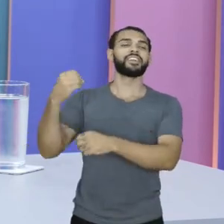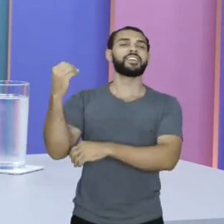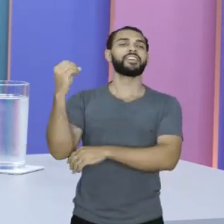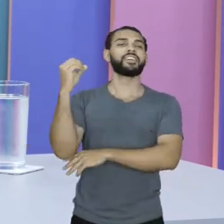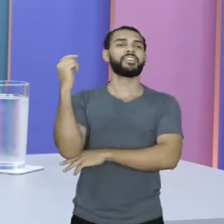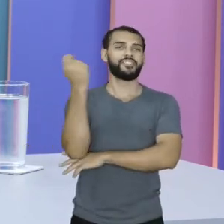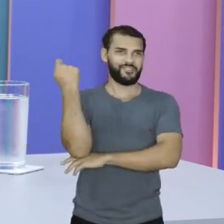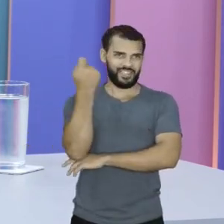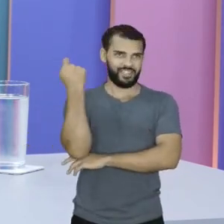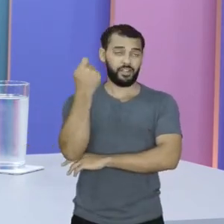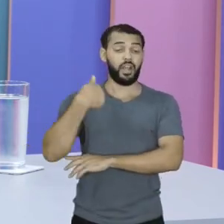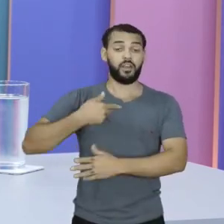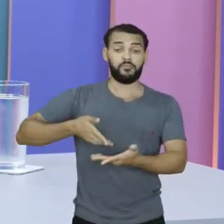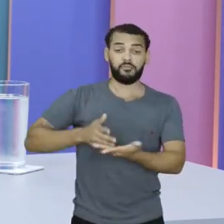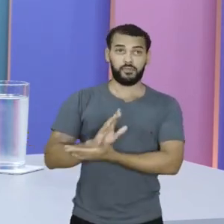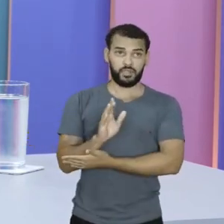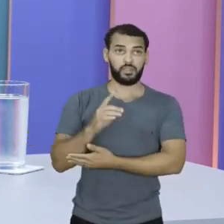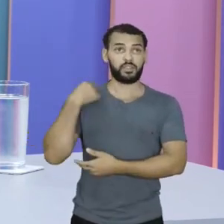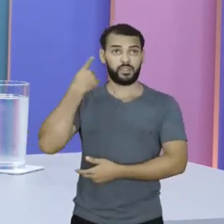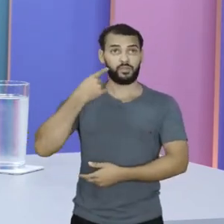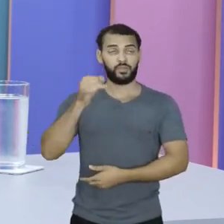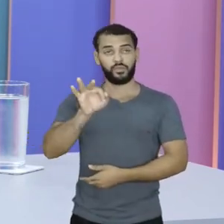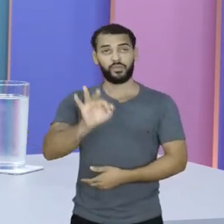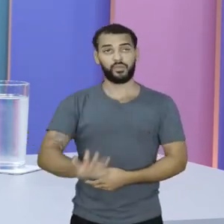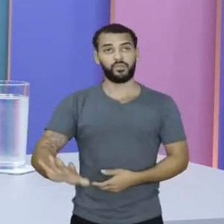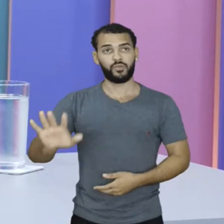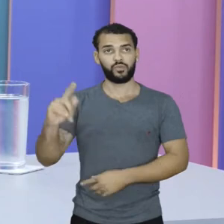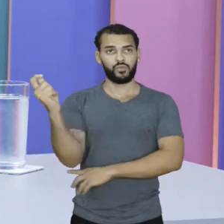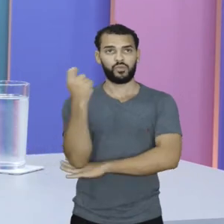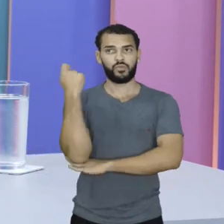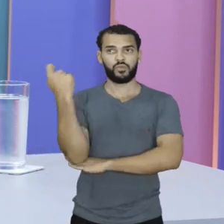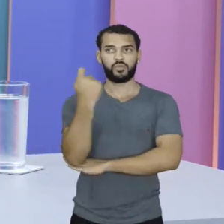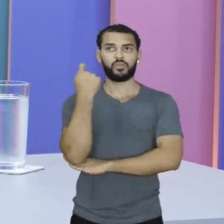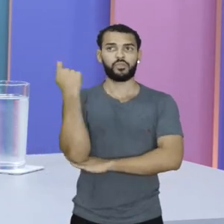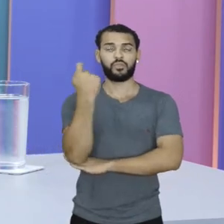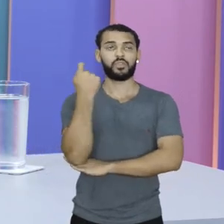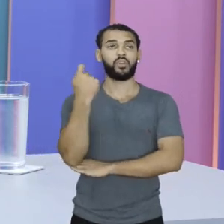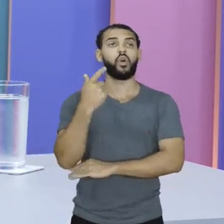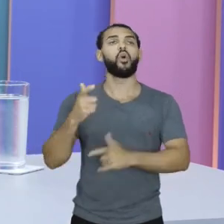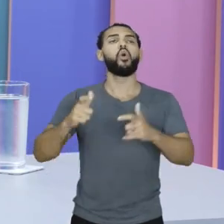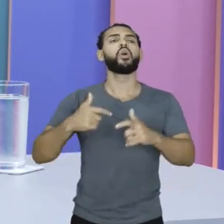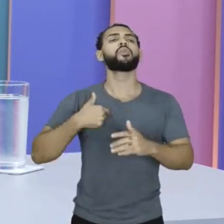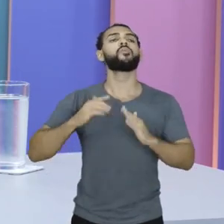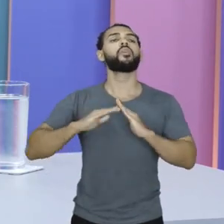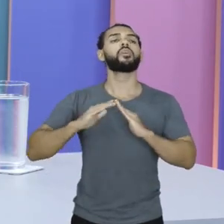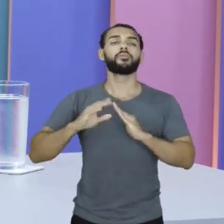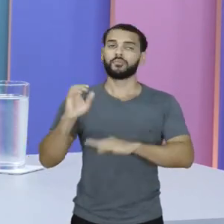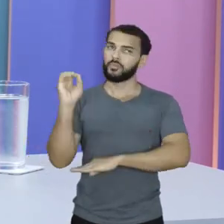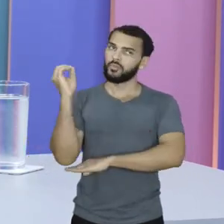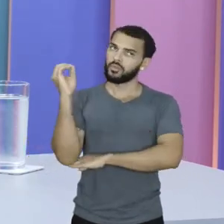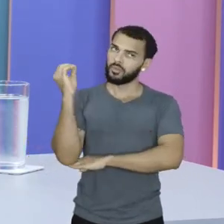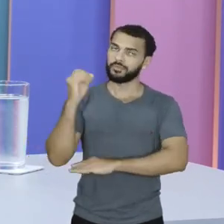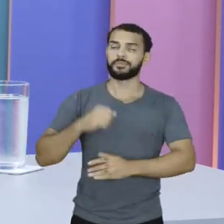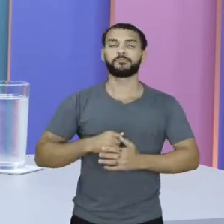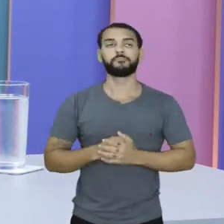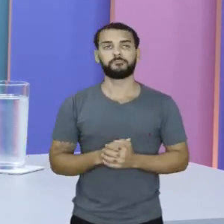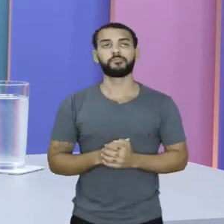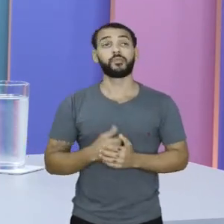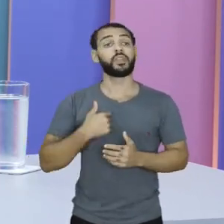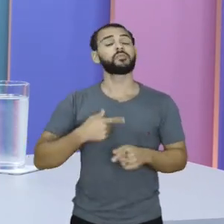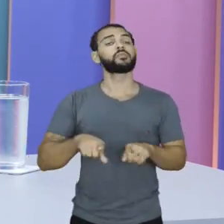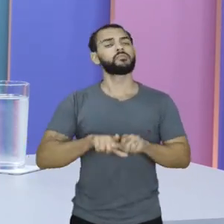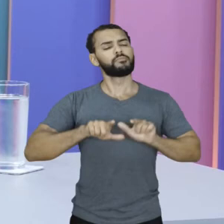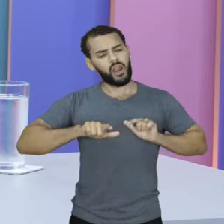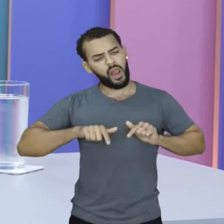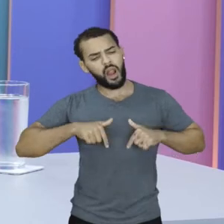elegi deputada federal pelo Rio Grande do Sul, hoje resido em Porto Alegre. Sou ativista do